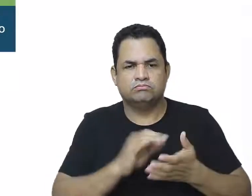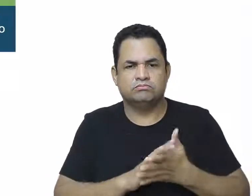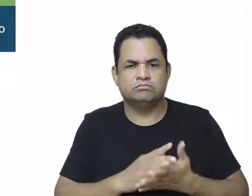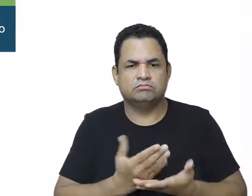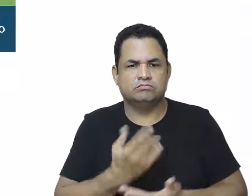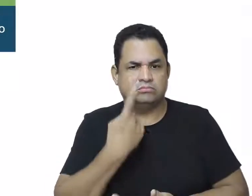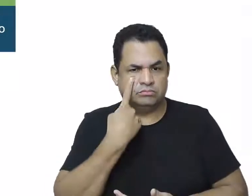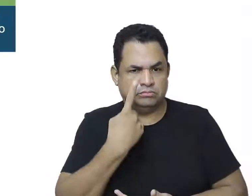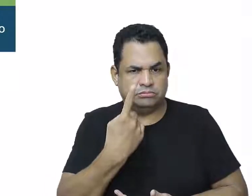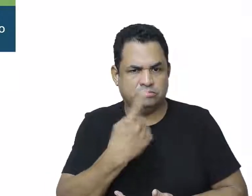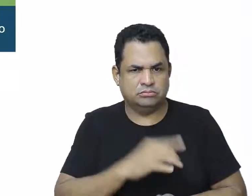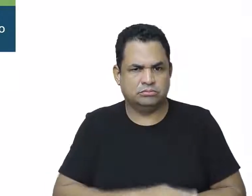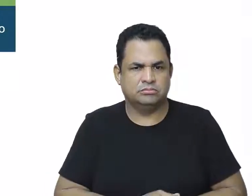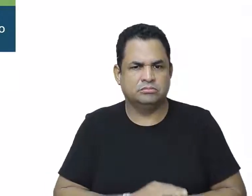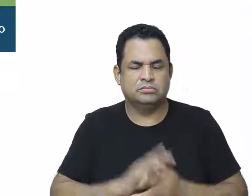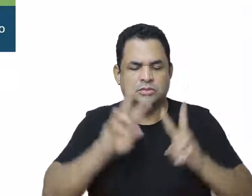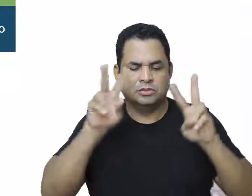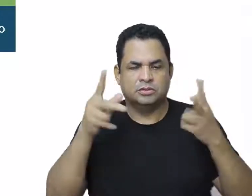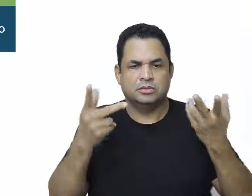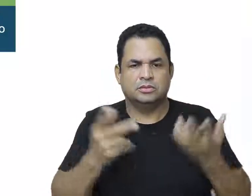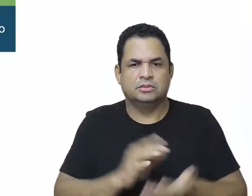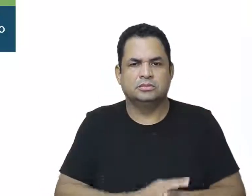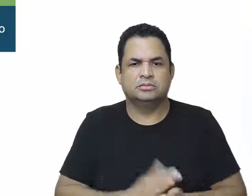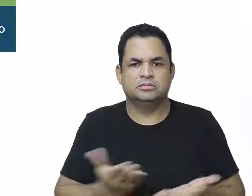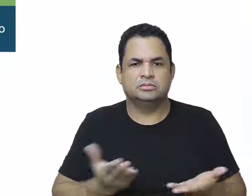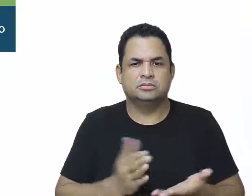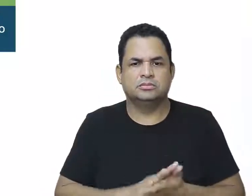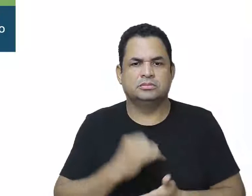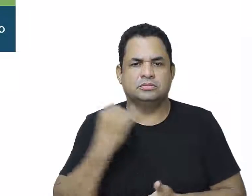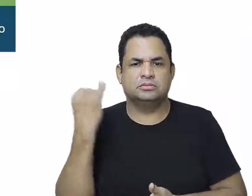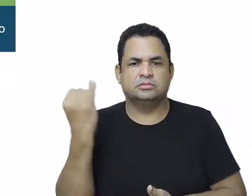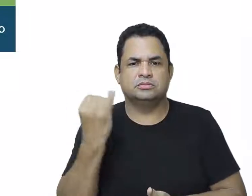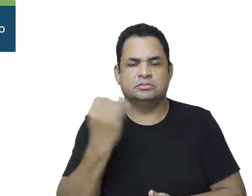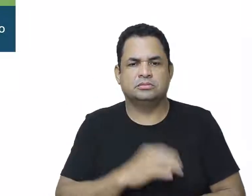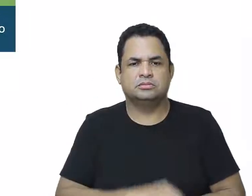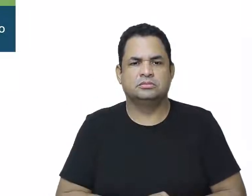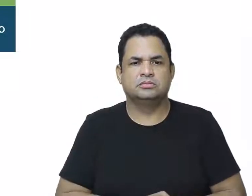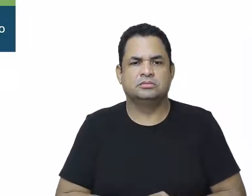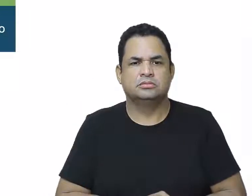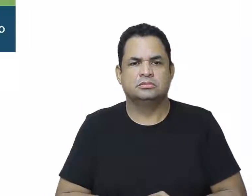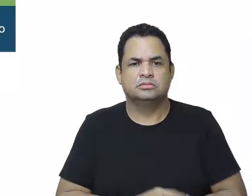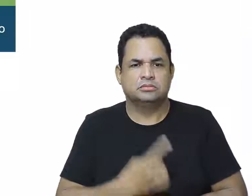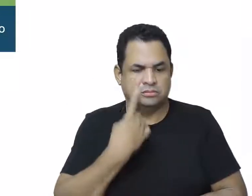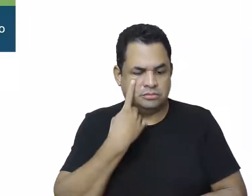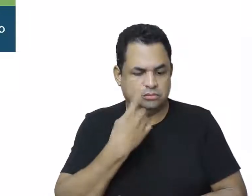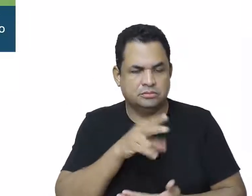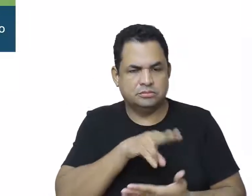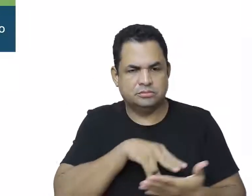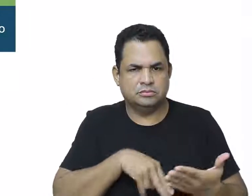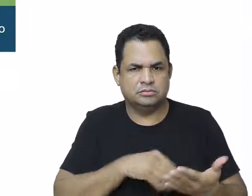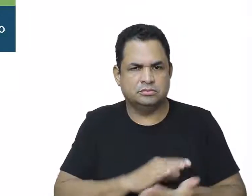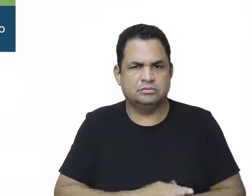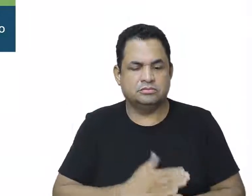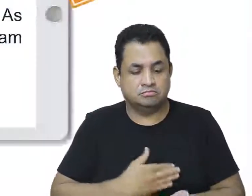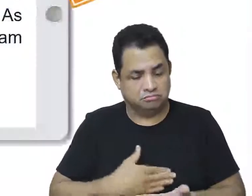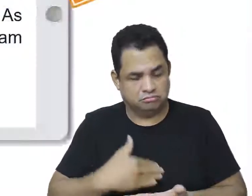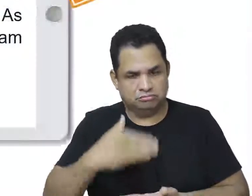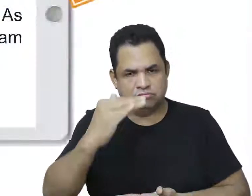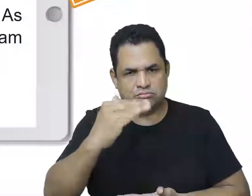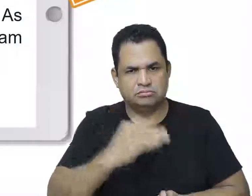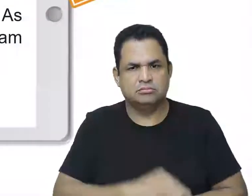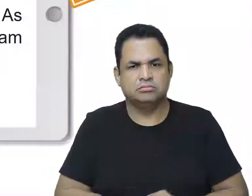uma verificada, porque o assunto da aula agora é o mais importante, tá certo? Olharam aí, leram? Então vamos para